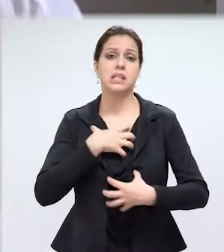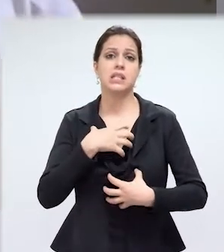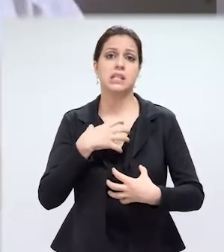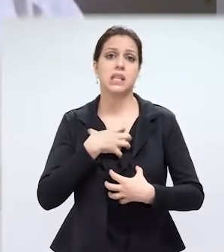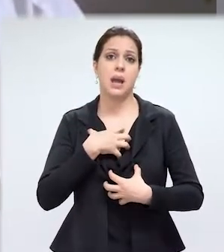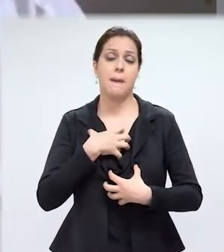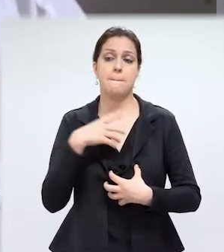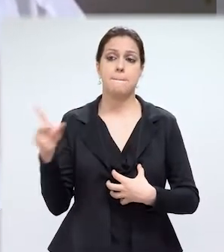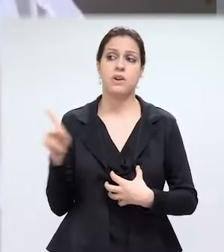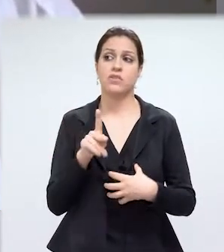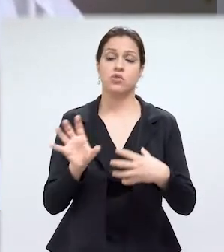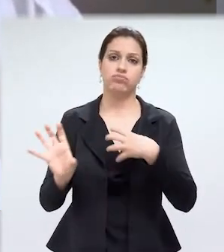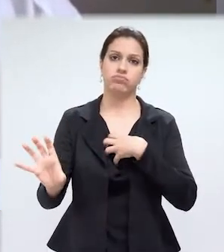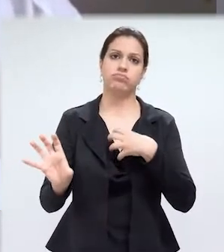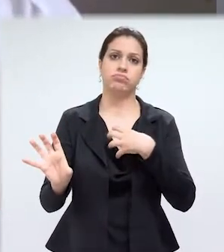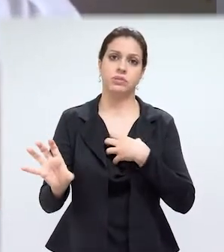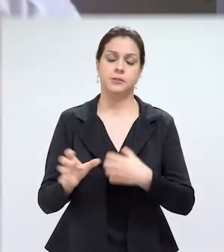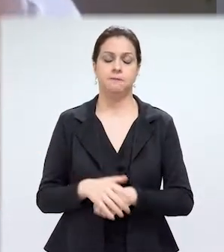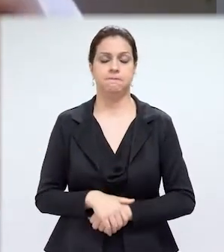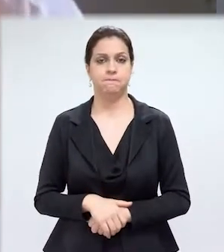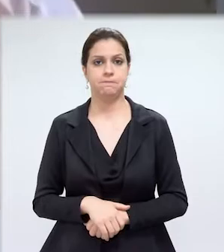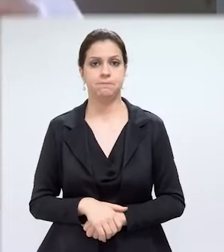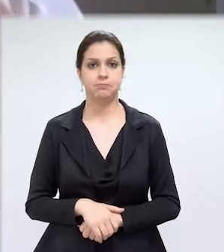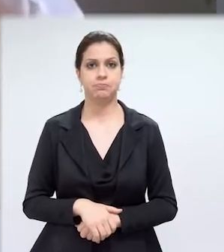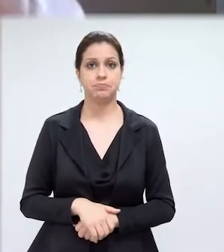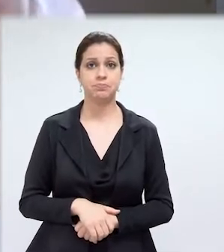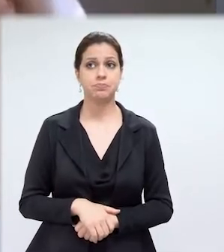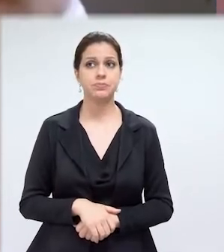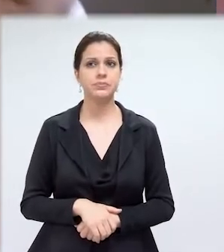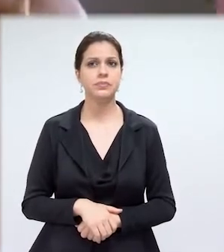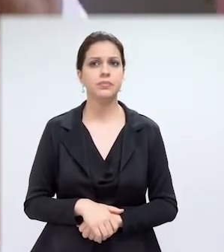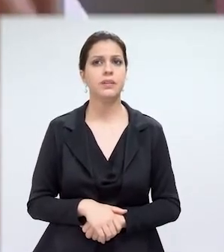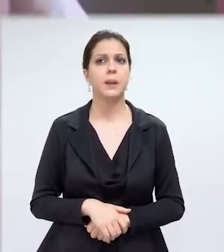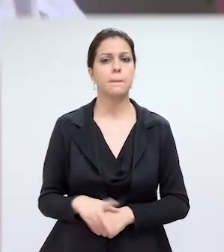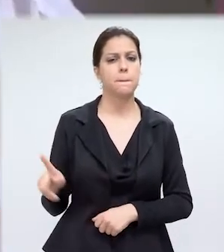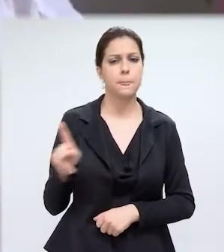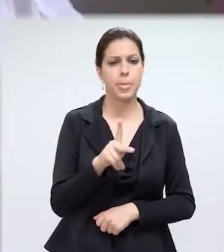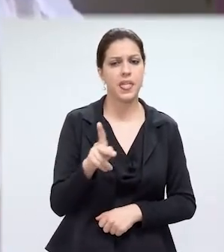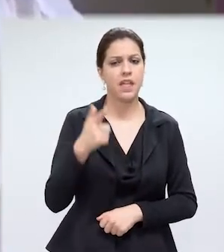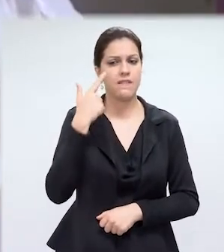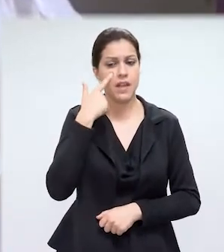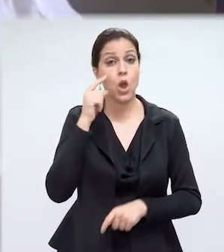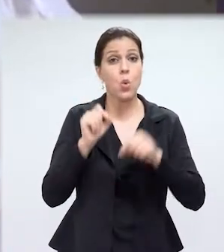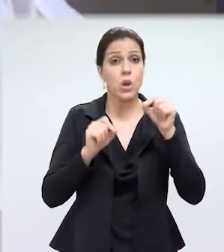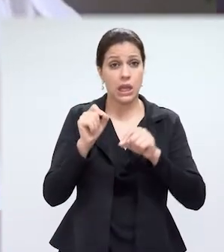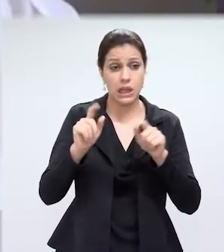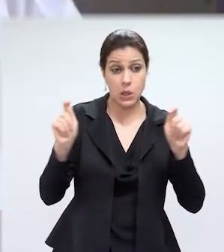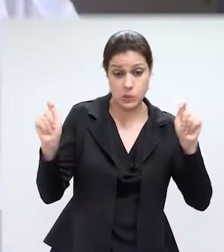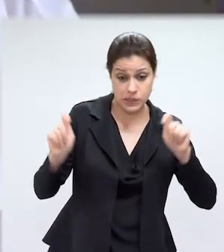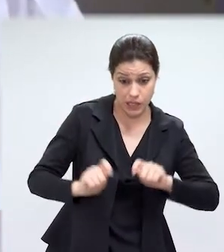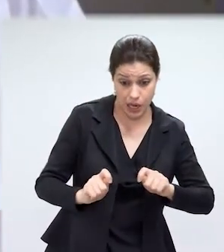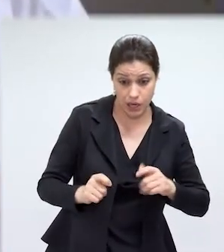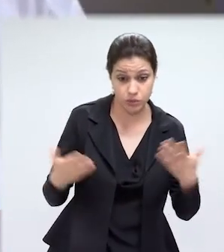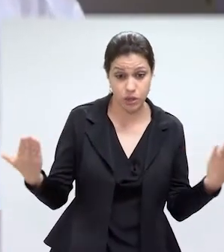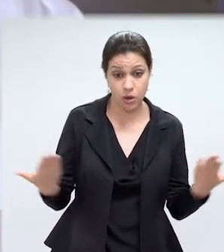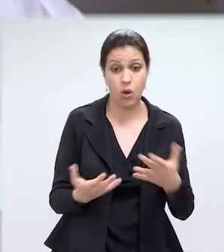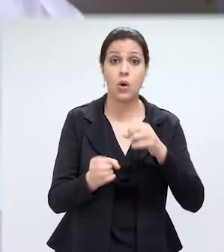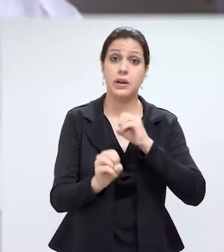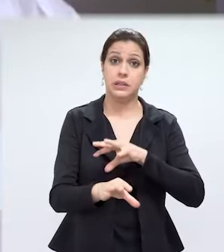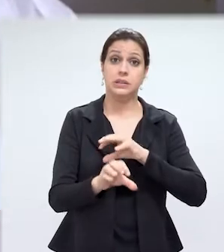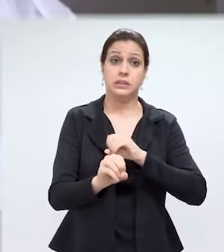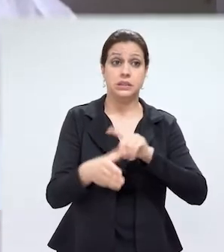nessa sensibilidade do professor, nesse feeling do professor, né? De o que foi